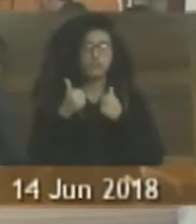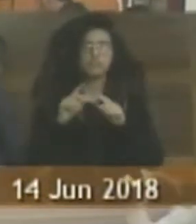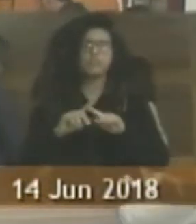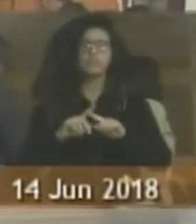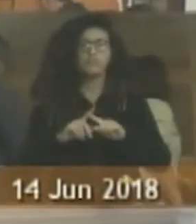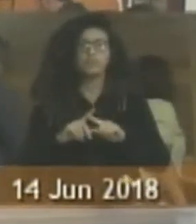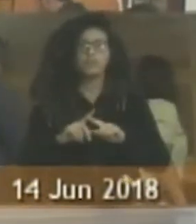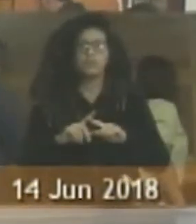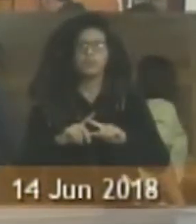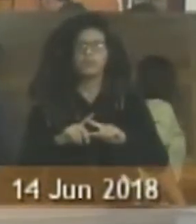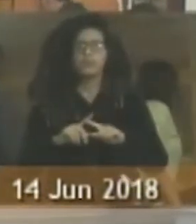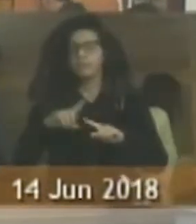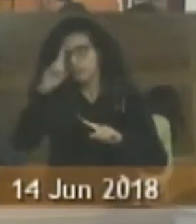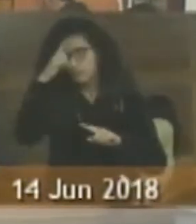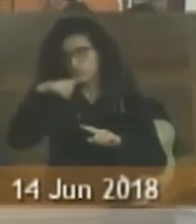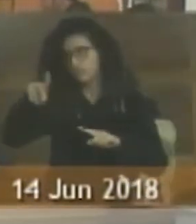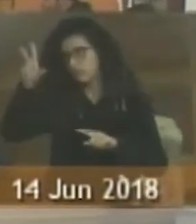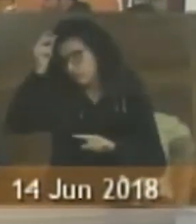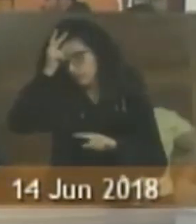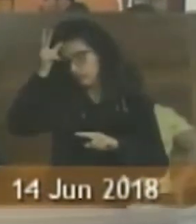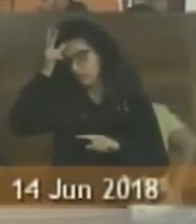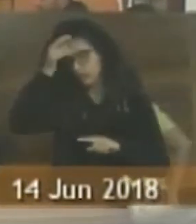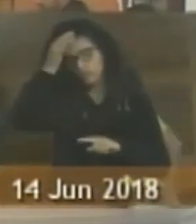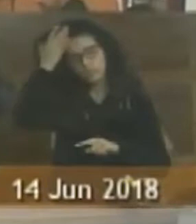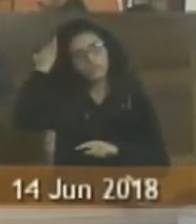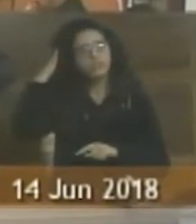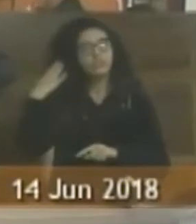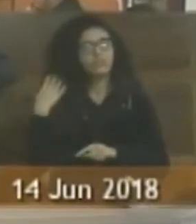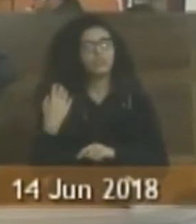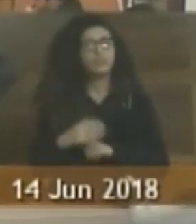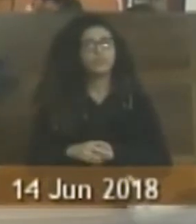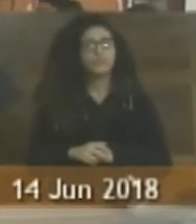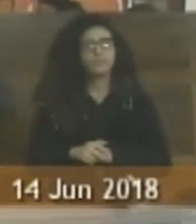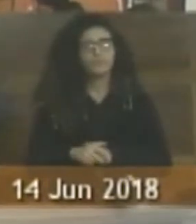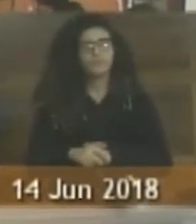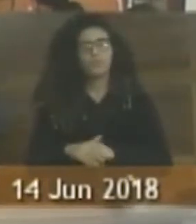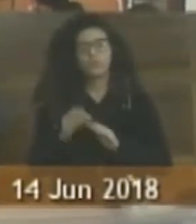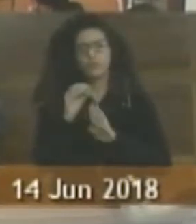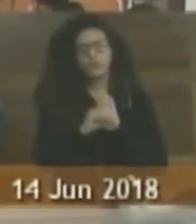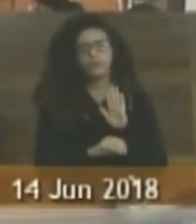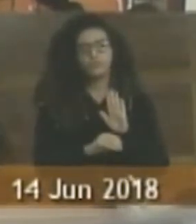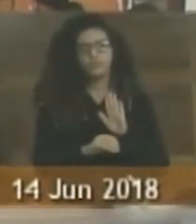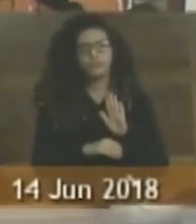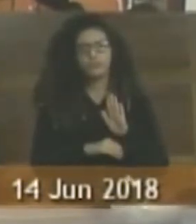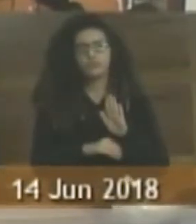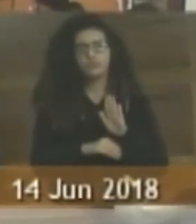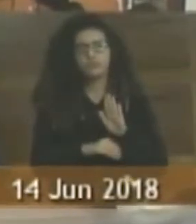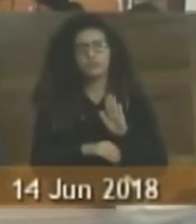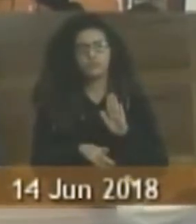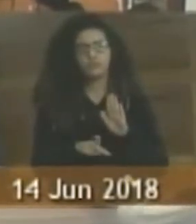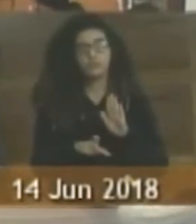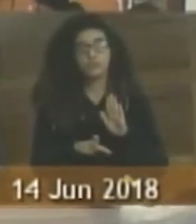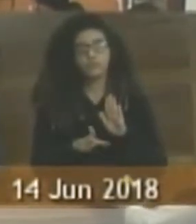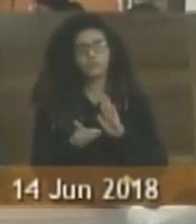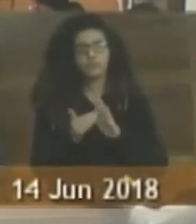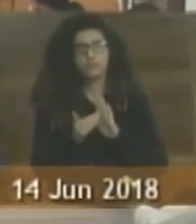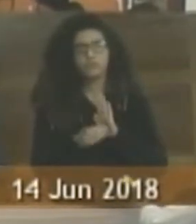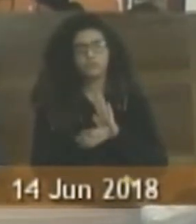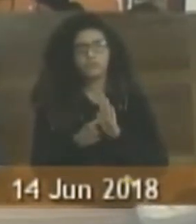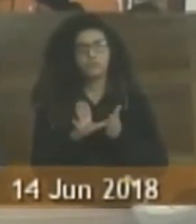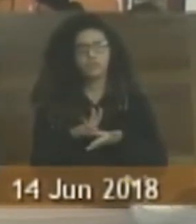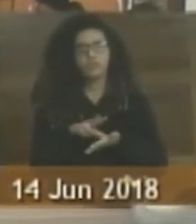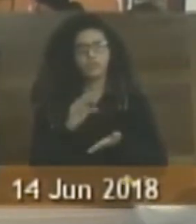Legislativa e devidamente encaminhados ao Executivo Municipal através dos competentes ofícios, conforme se depreendem das